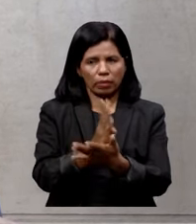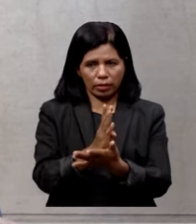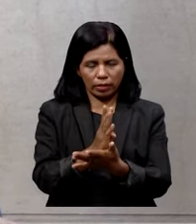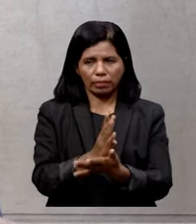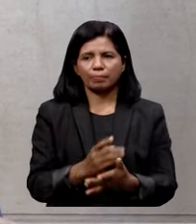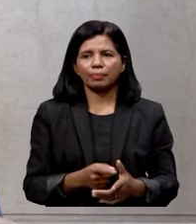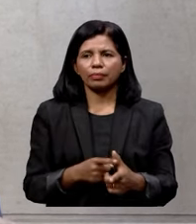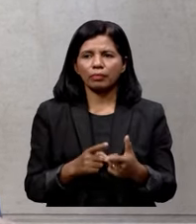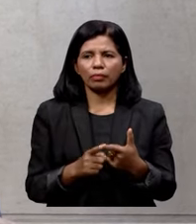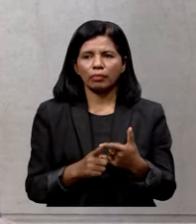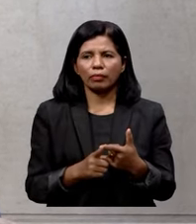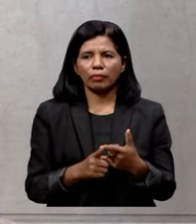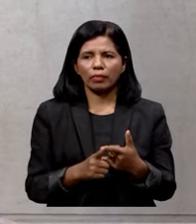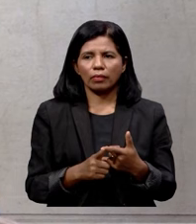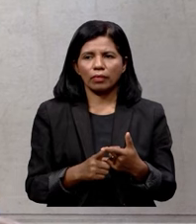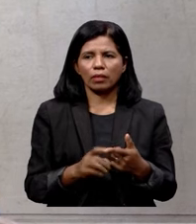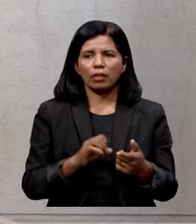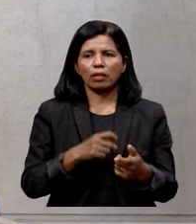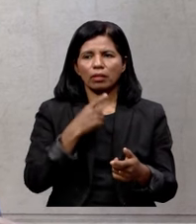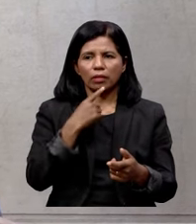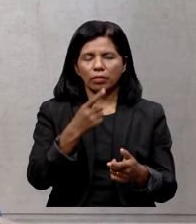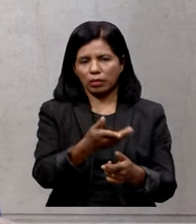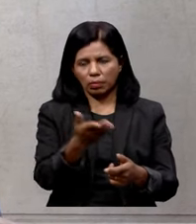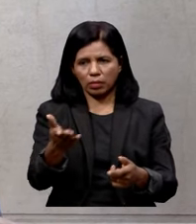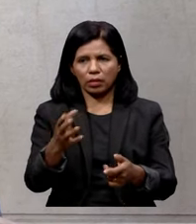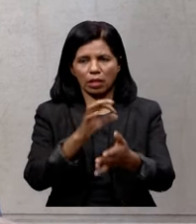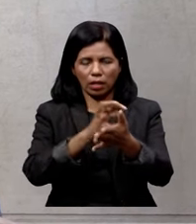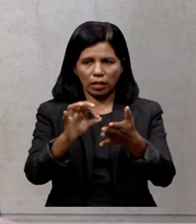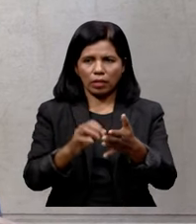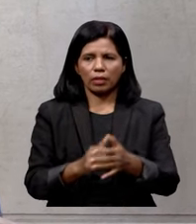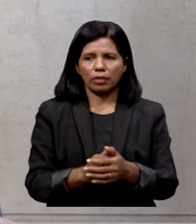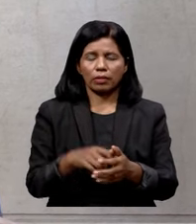bilhões, ao repetir, foi falta, mas ela não tem que ser